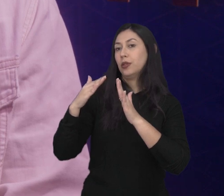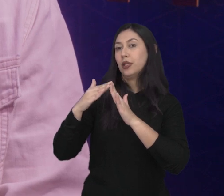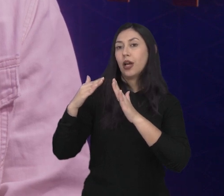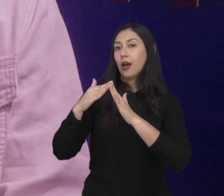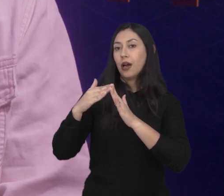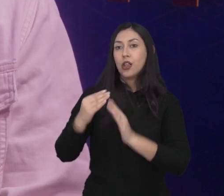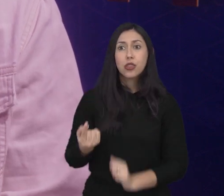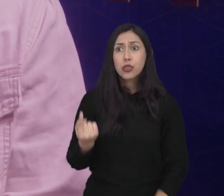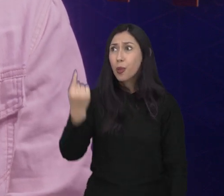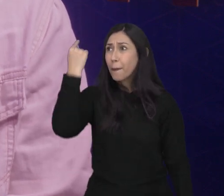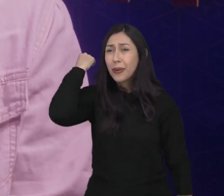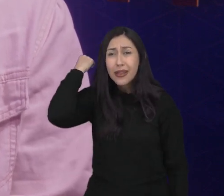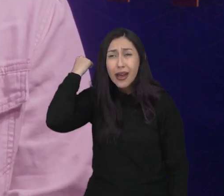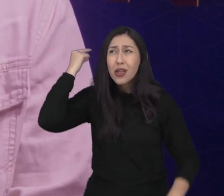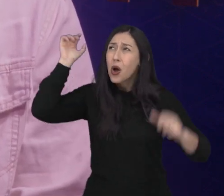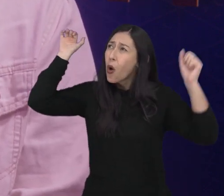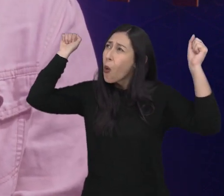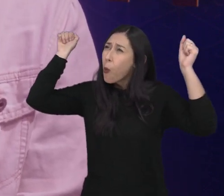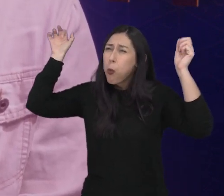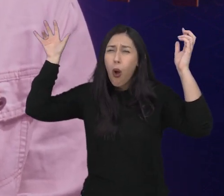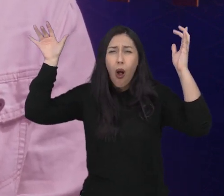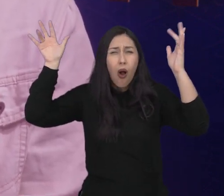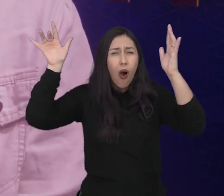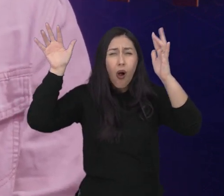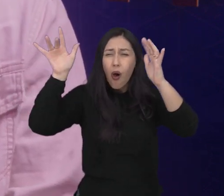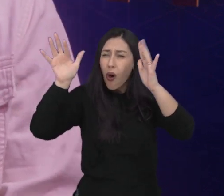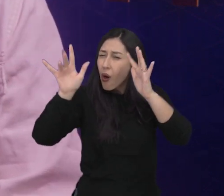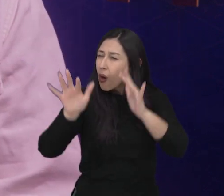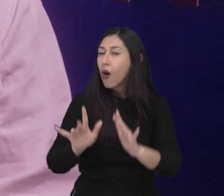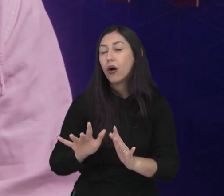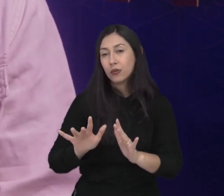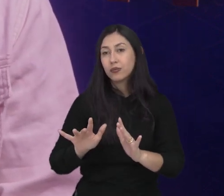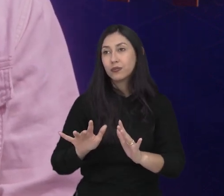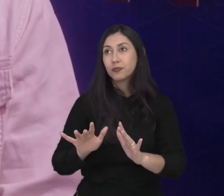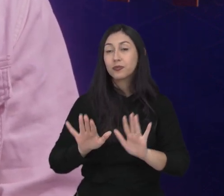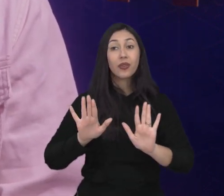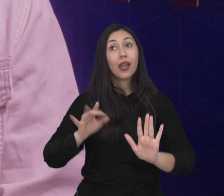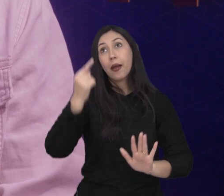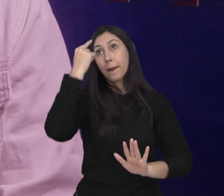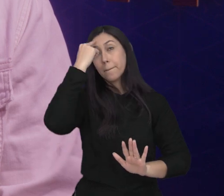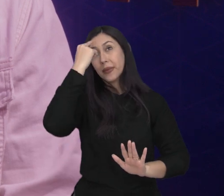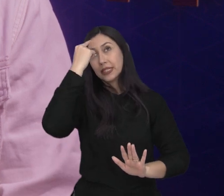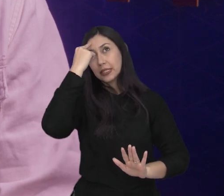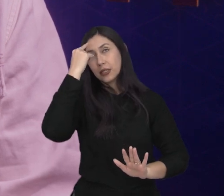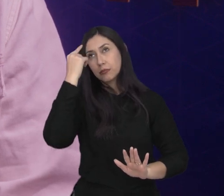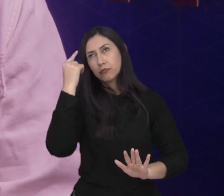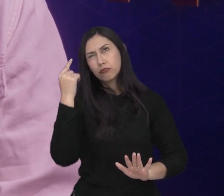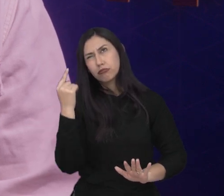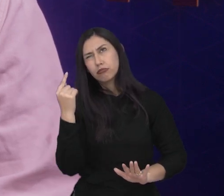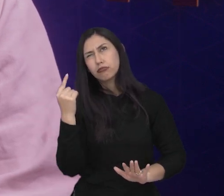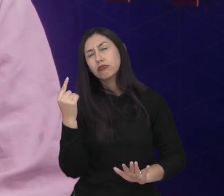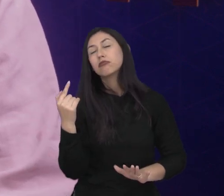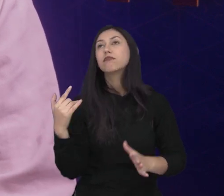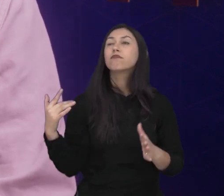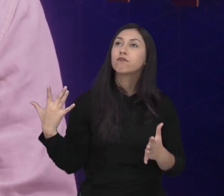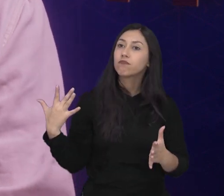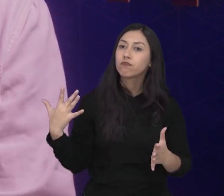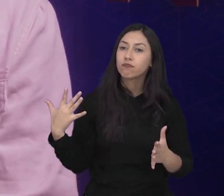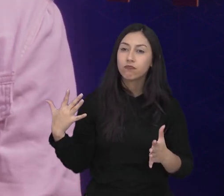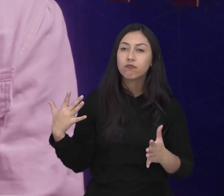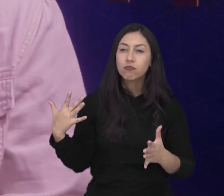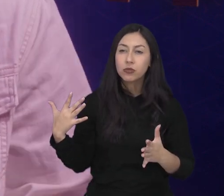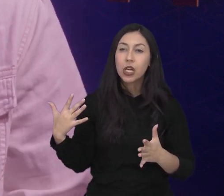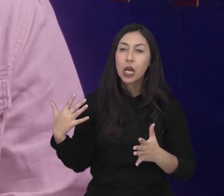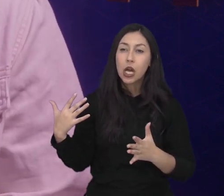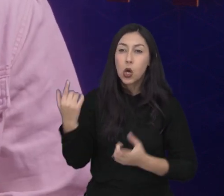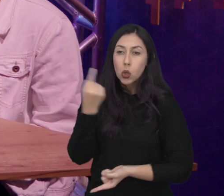nessa época veio uma galera de tudo quanto é lugar pra cá. Vamos pensar assim, isso pouco depois da